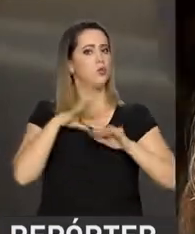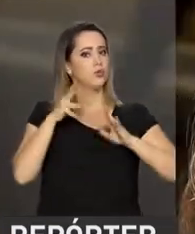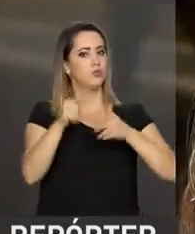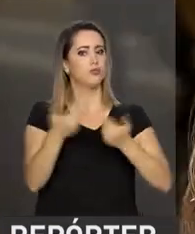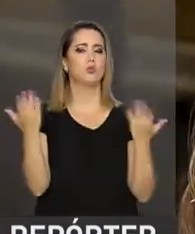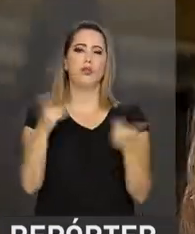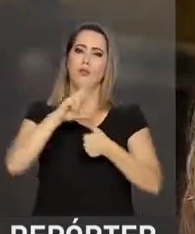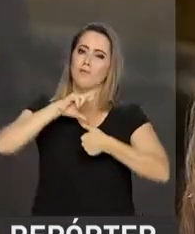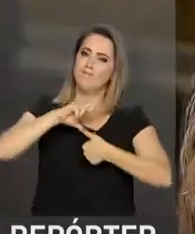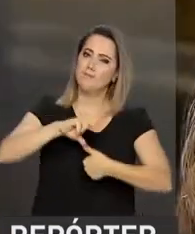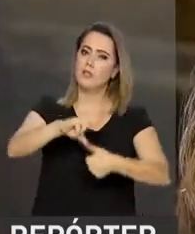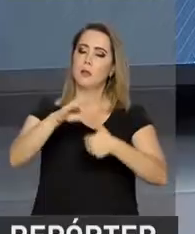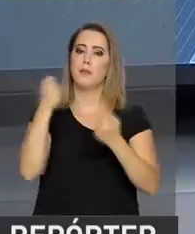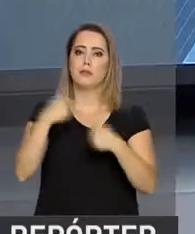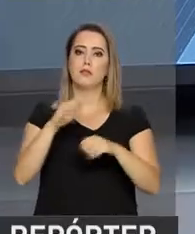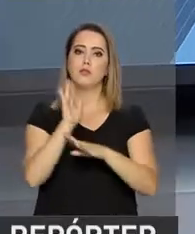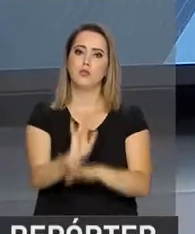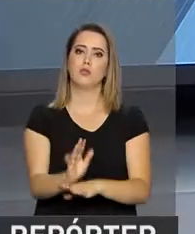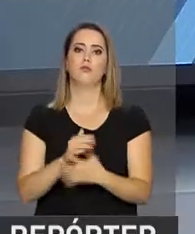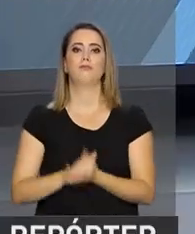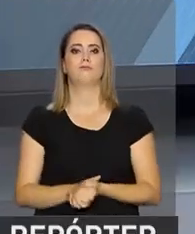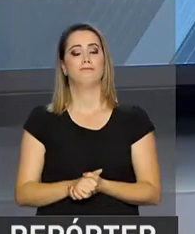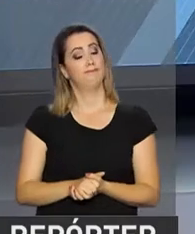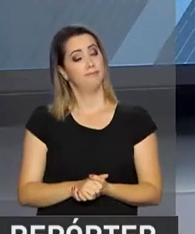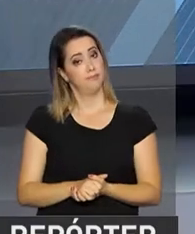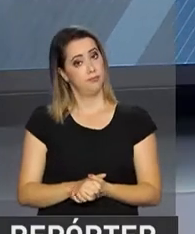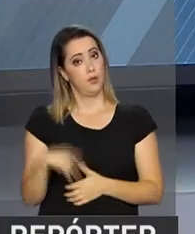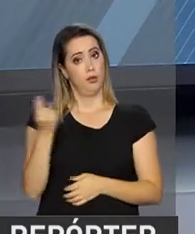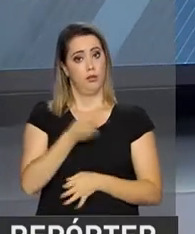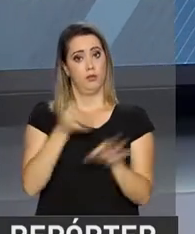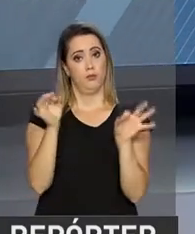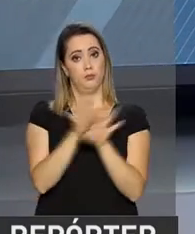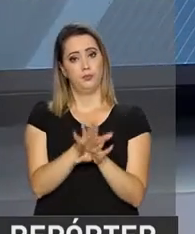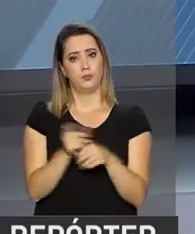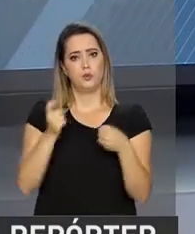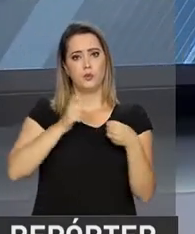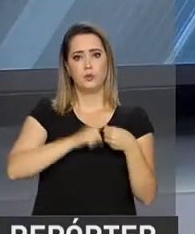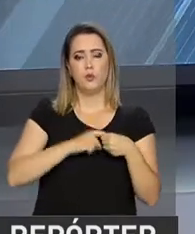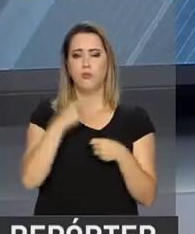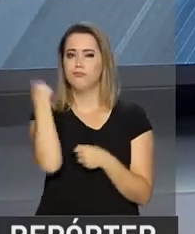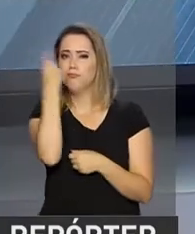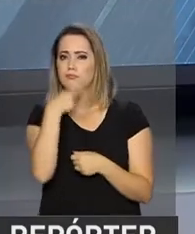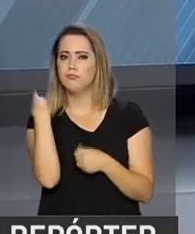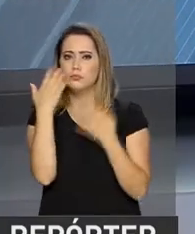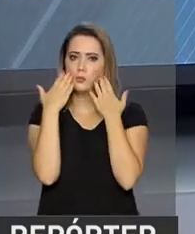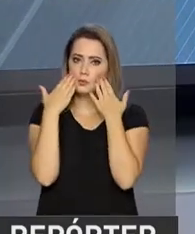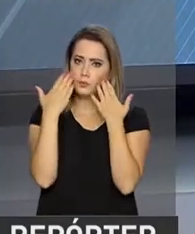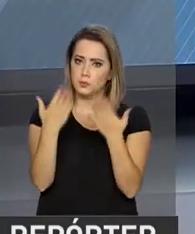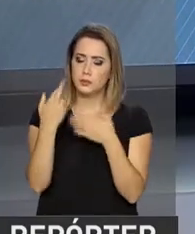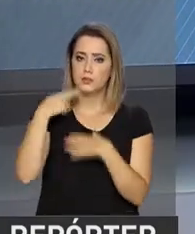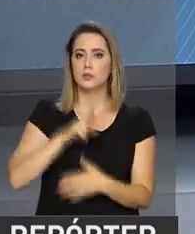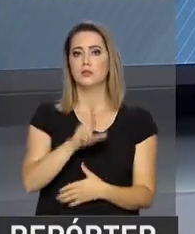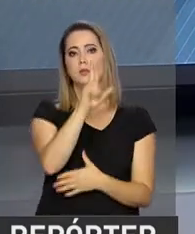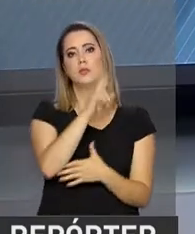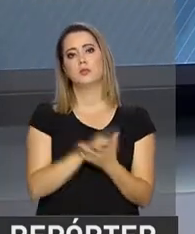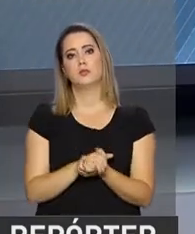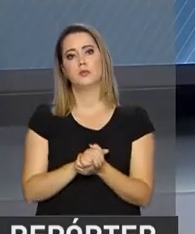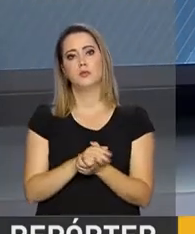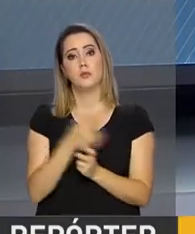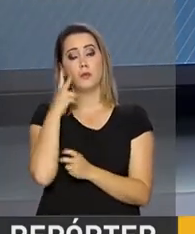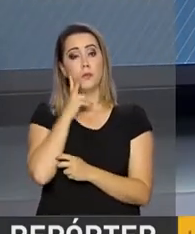emergência precisa de ajuda e nós ficamos por aqui voltamos em uma hora na próxima edição do repórter